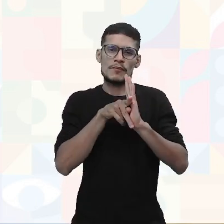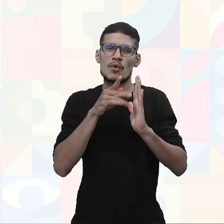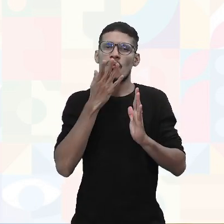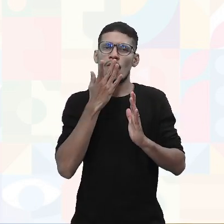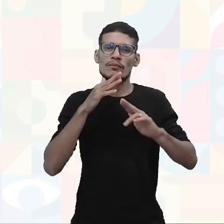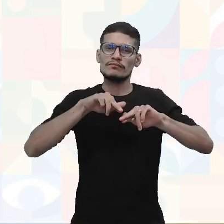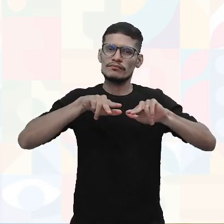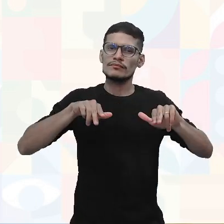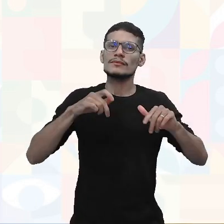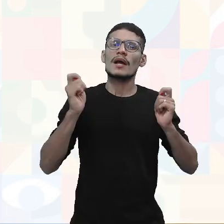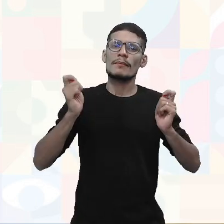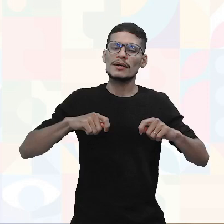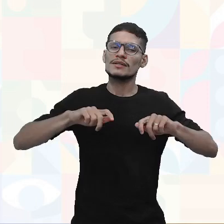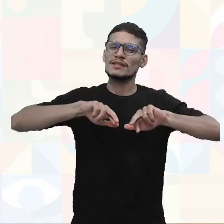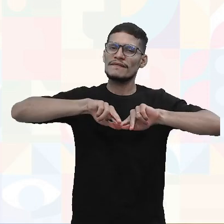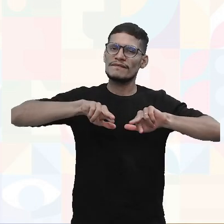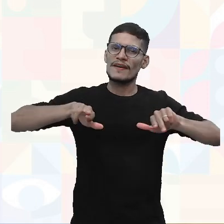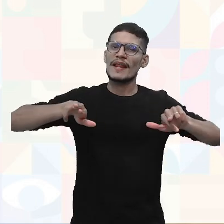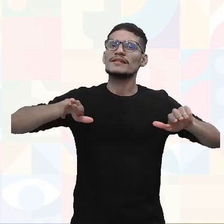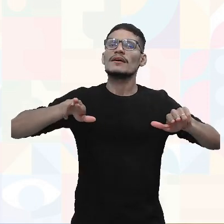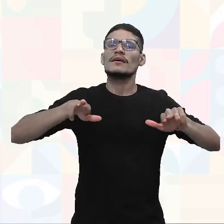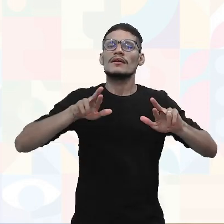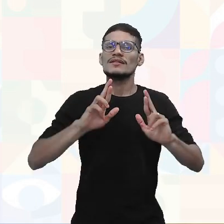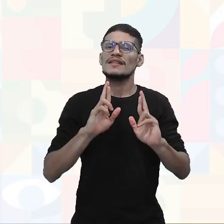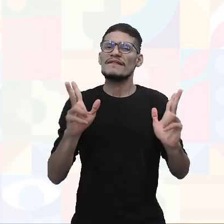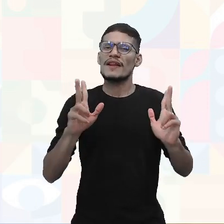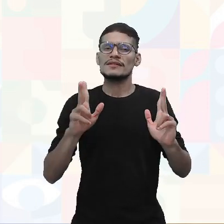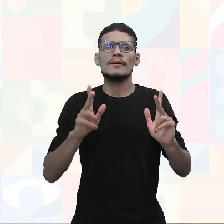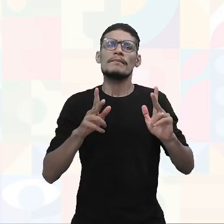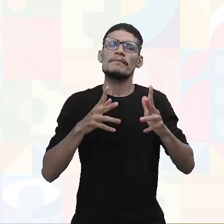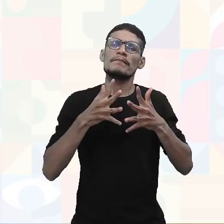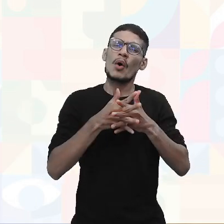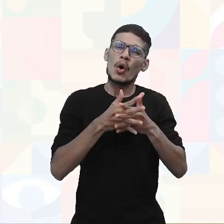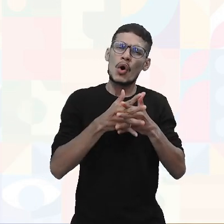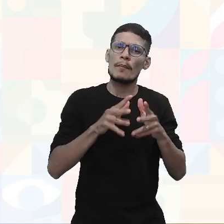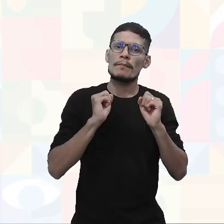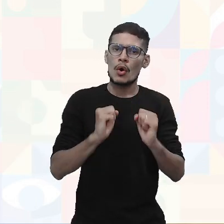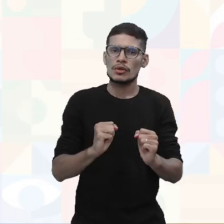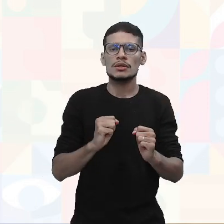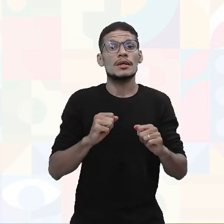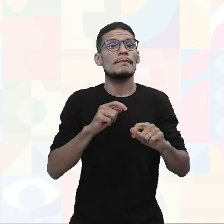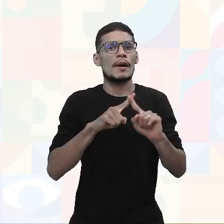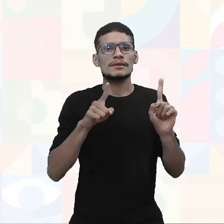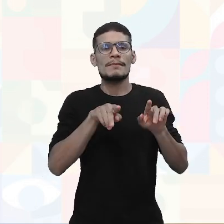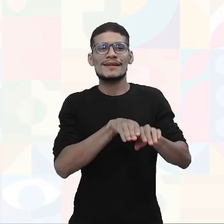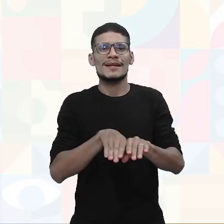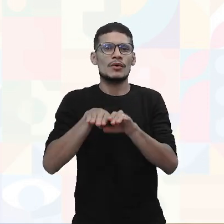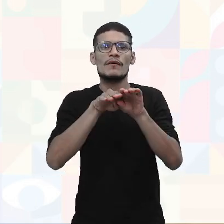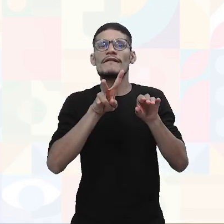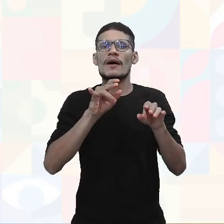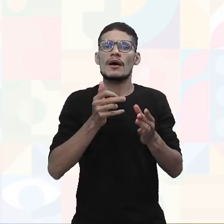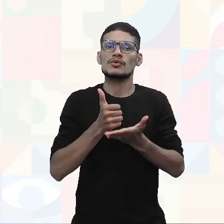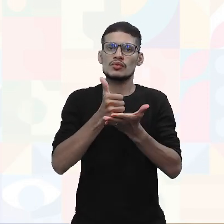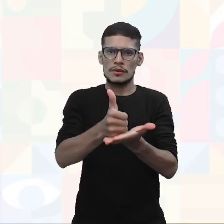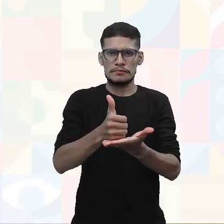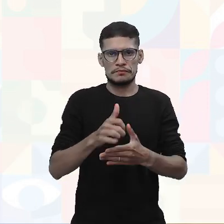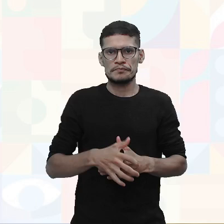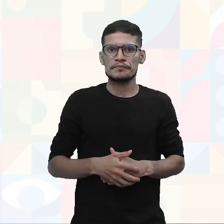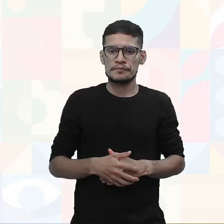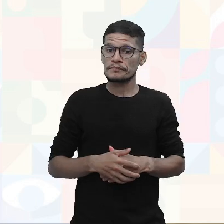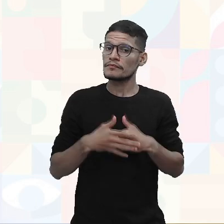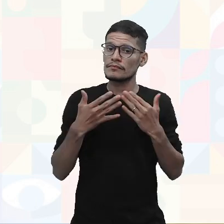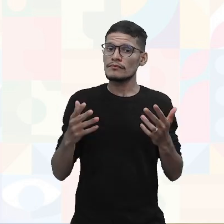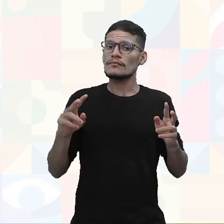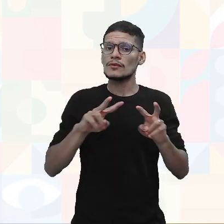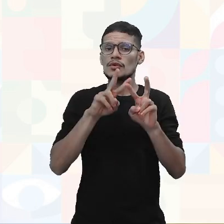diferenças muito grandes que venham a confundir a pessoa, e isso aí vai ajudar, né, nessa questão de padronização e normatização. E aí essa